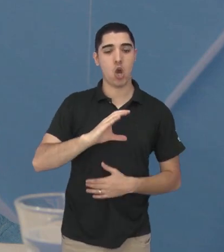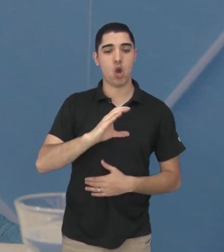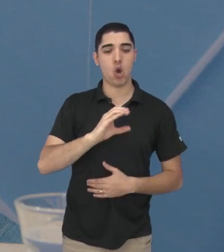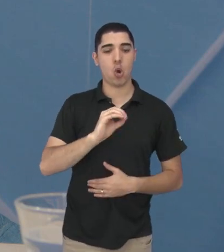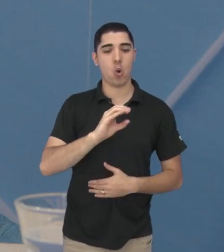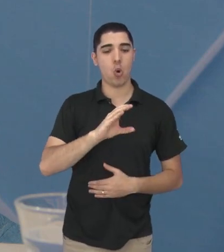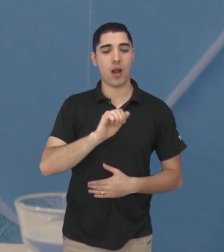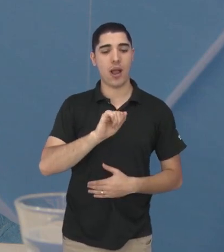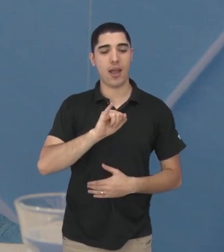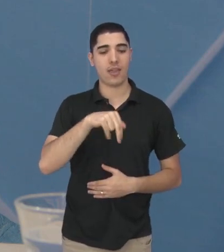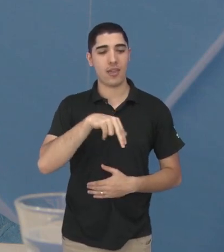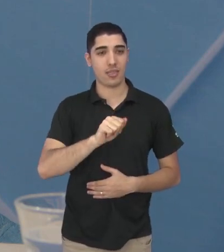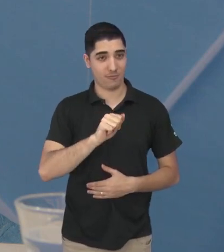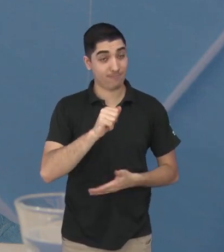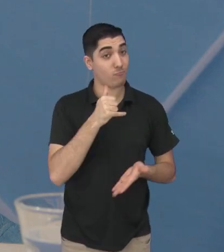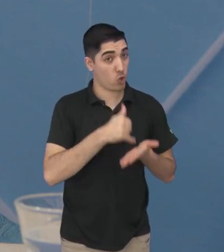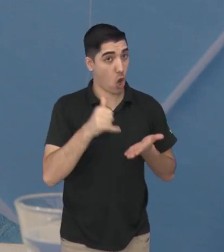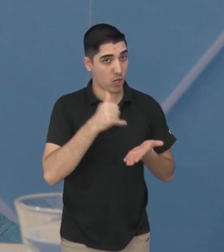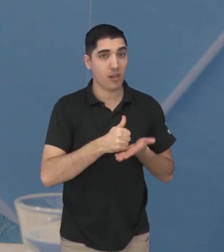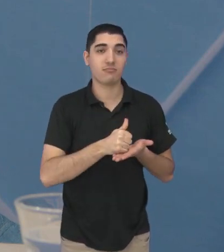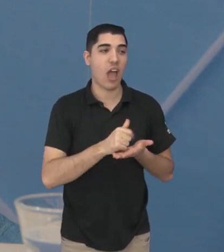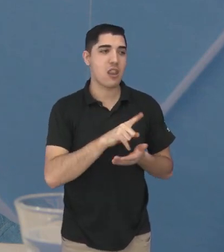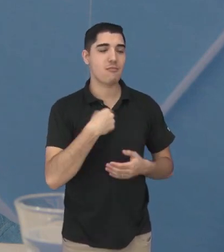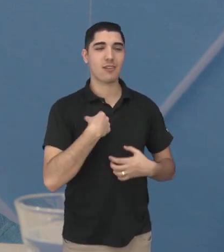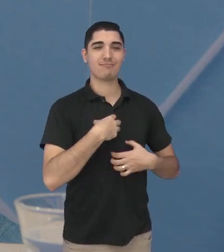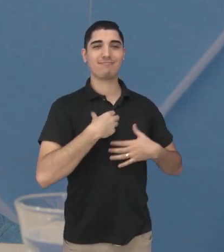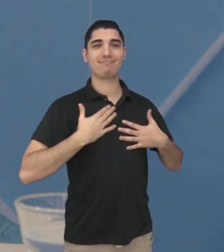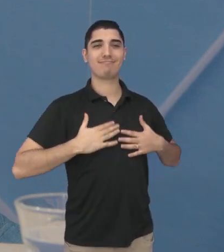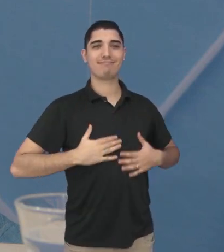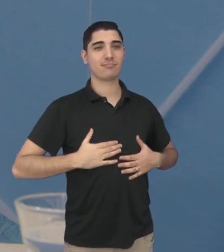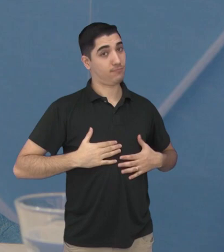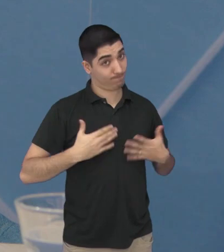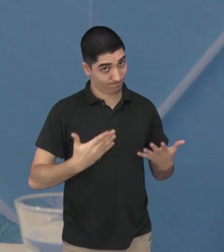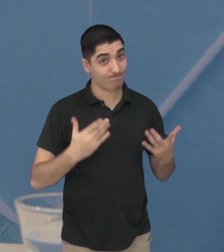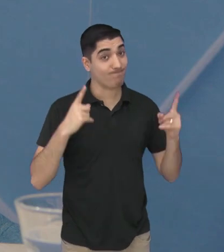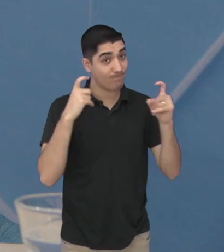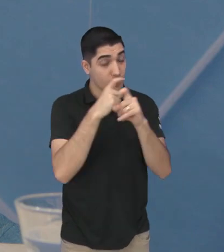essa composição do dependente químico, ela é multifatorial